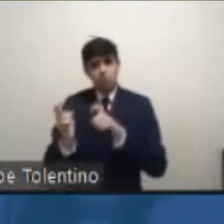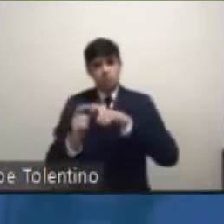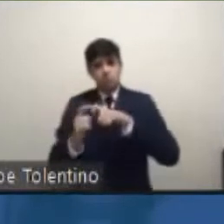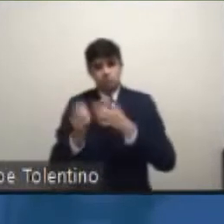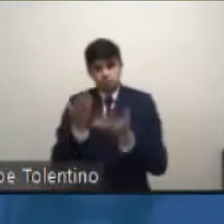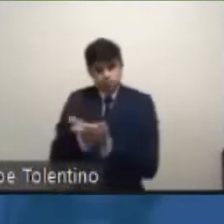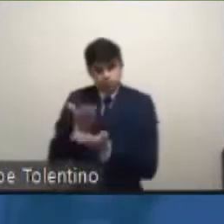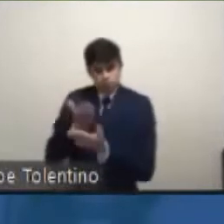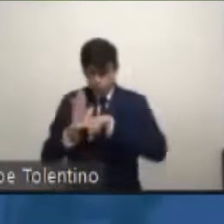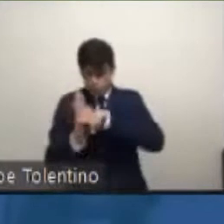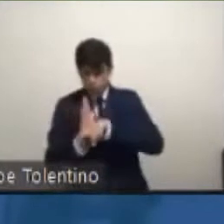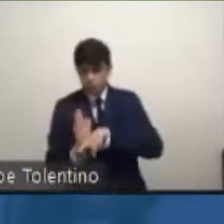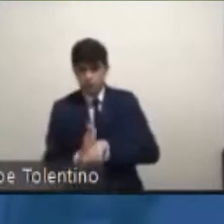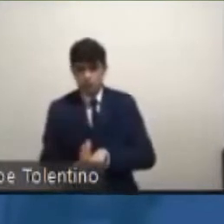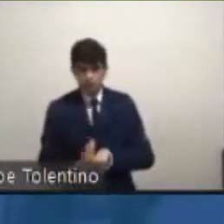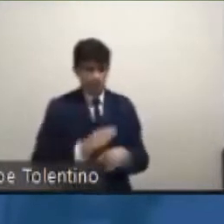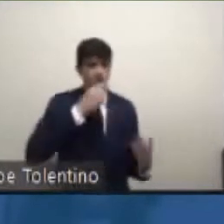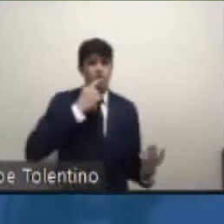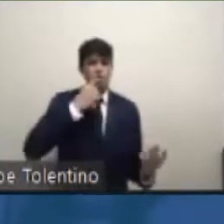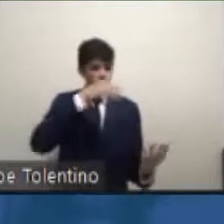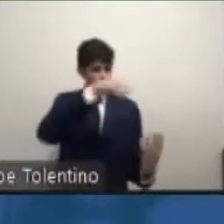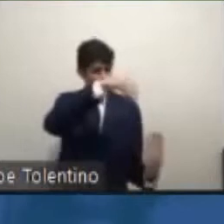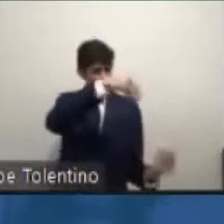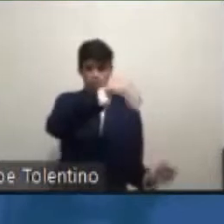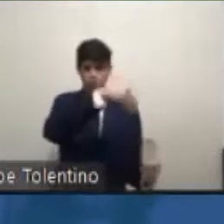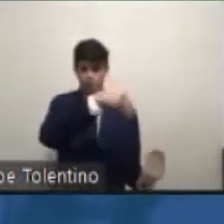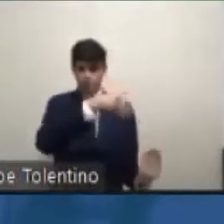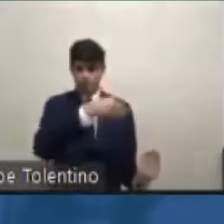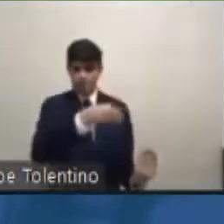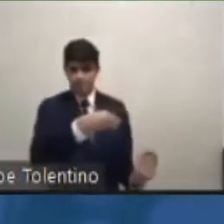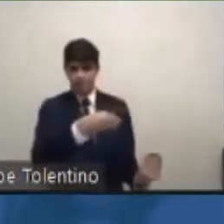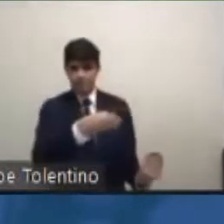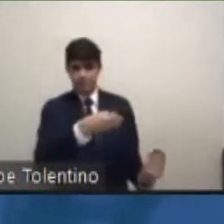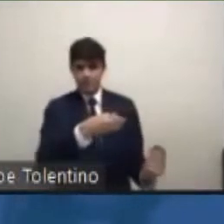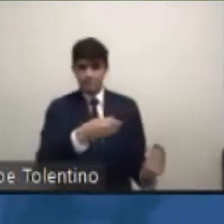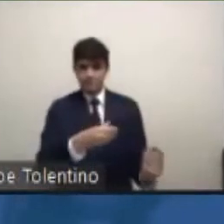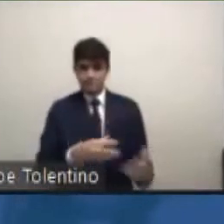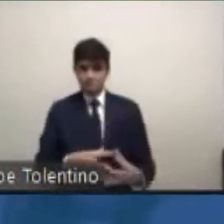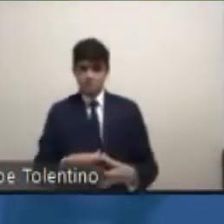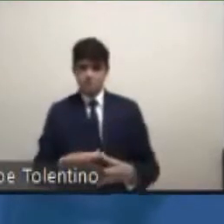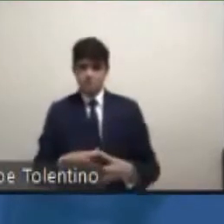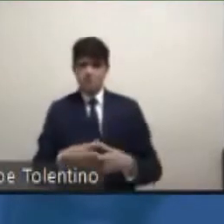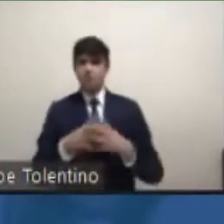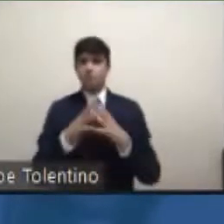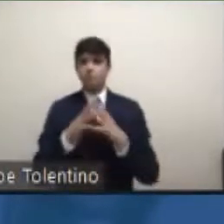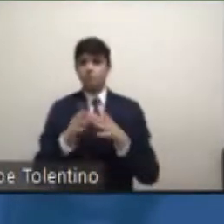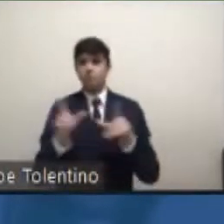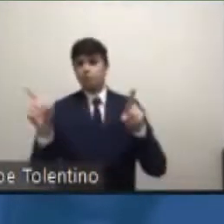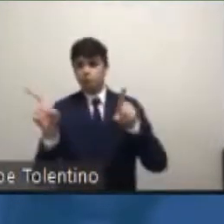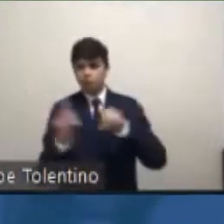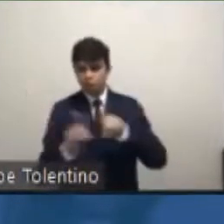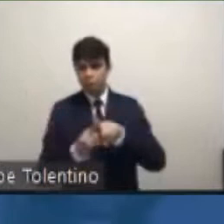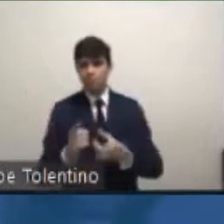transfusão de sangue. Precisam conhecê-las, precisam utilizá-las. E, além disso, nós temos os julgados do